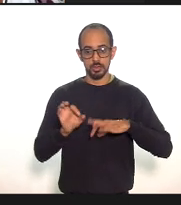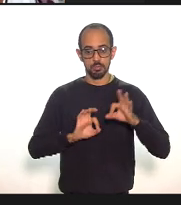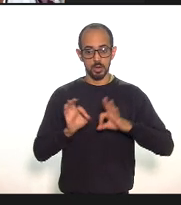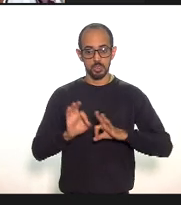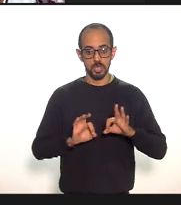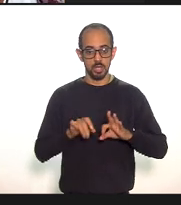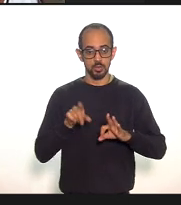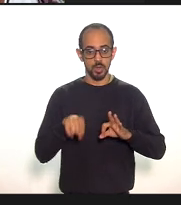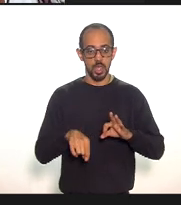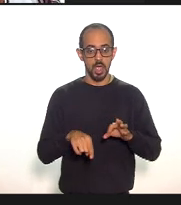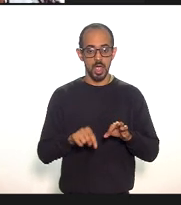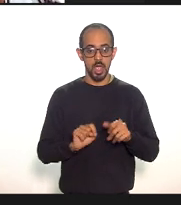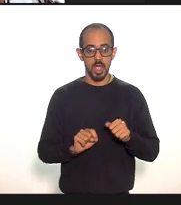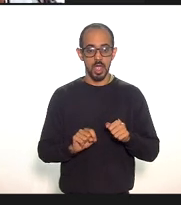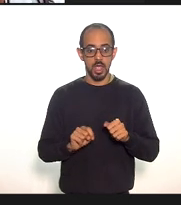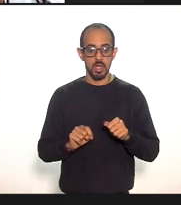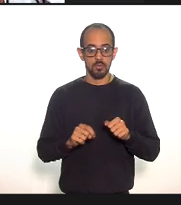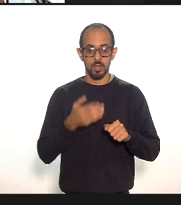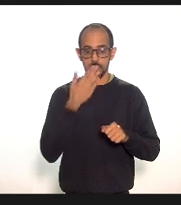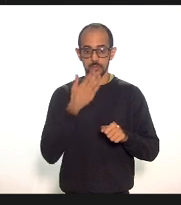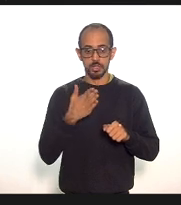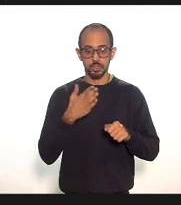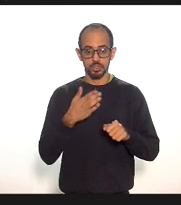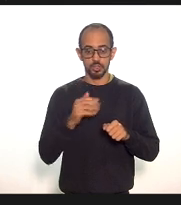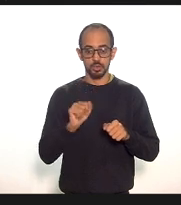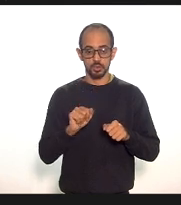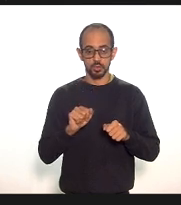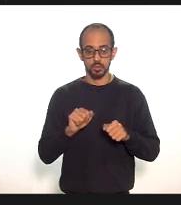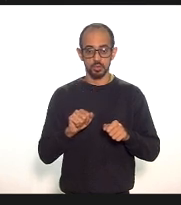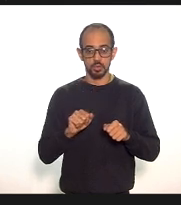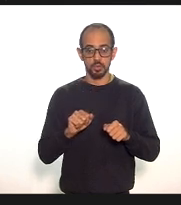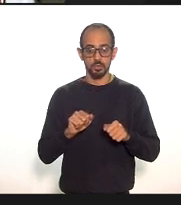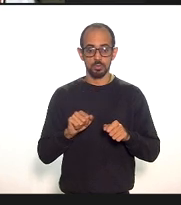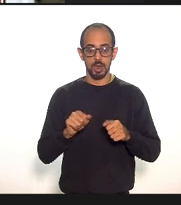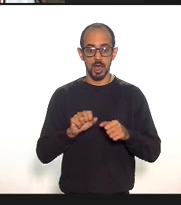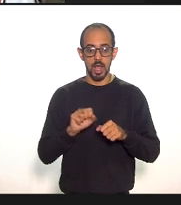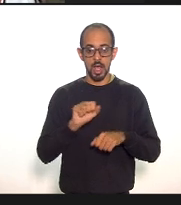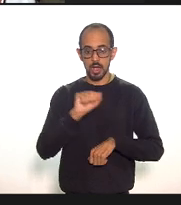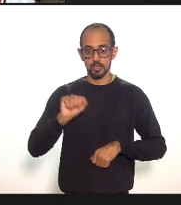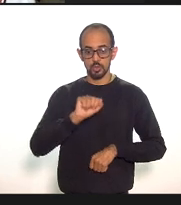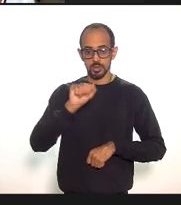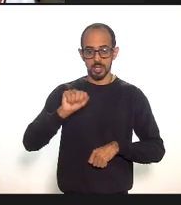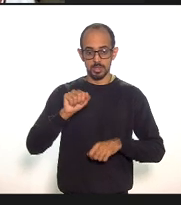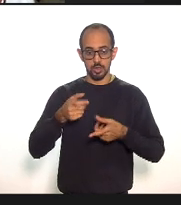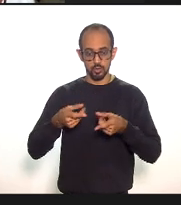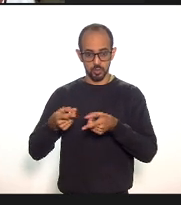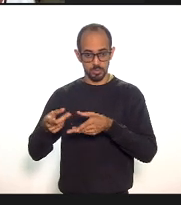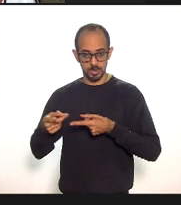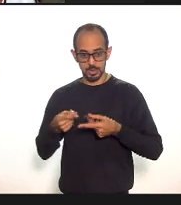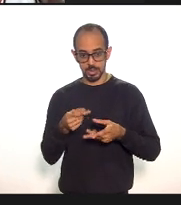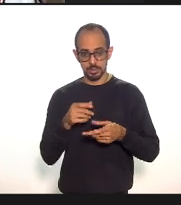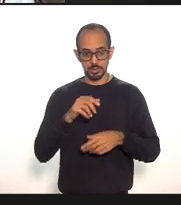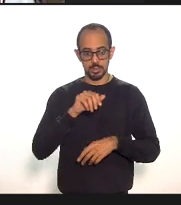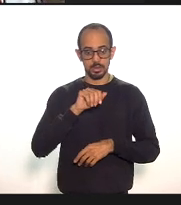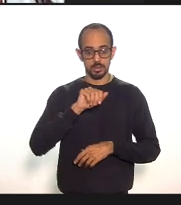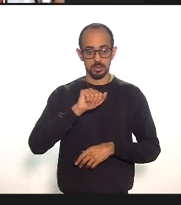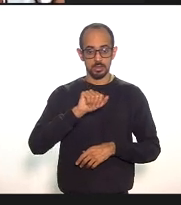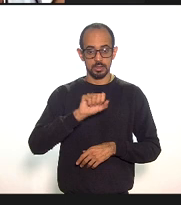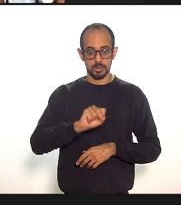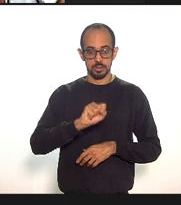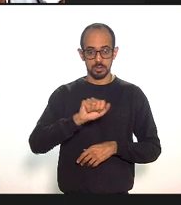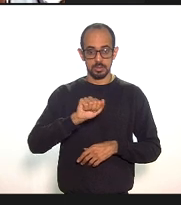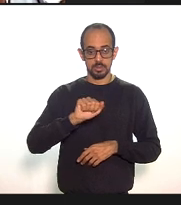que foi reivindicado pela Associação dos Comerciantes da Saara. E quando